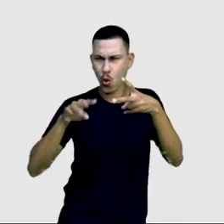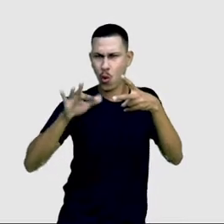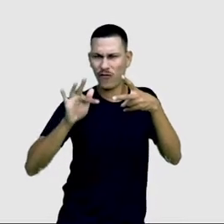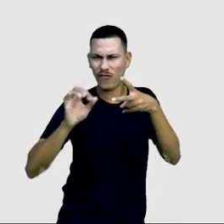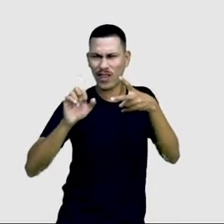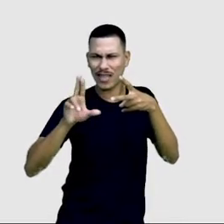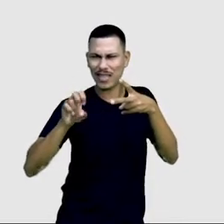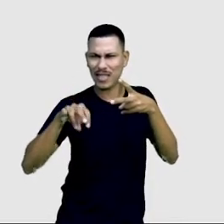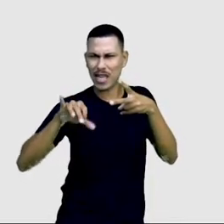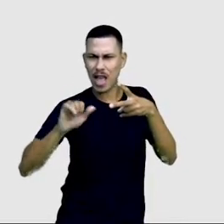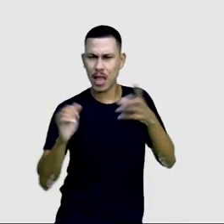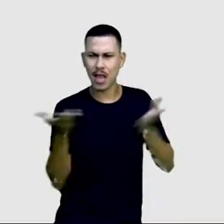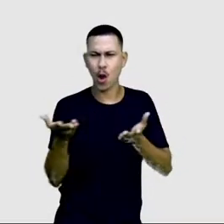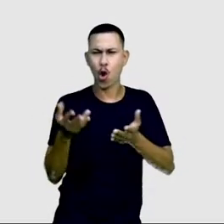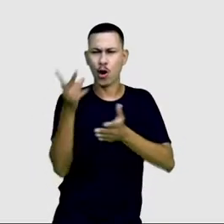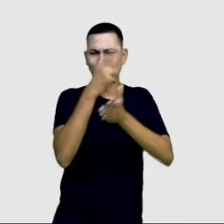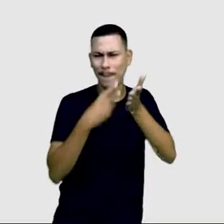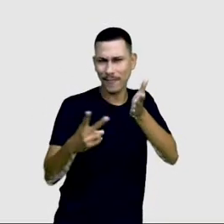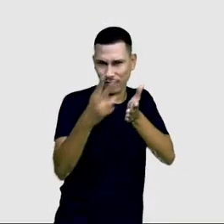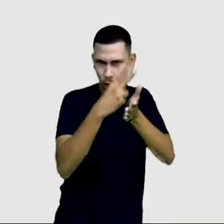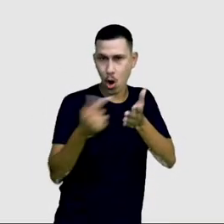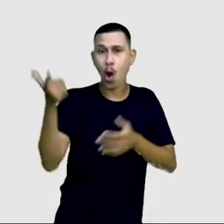figura